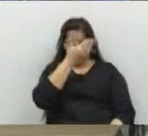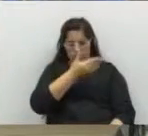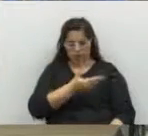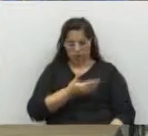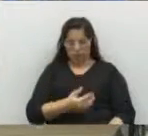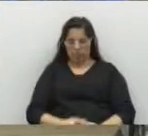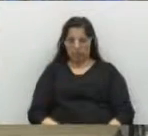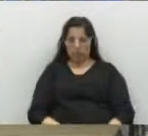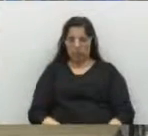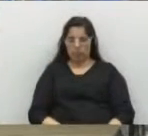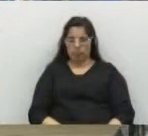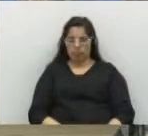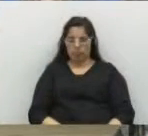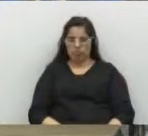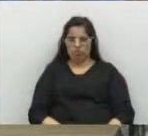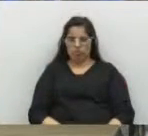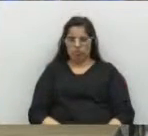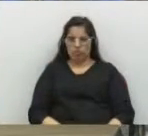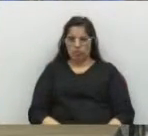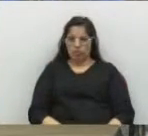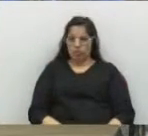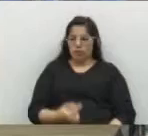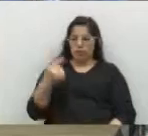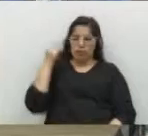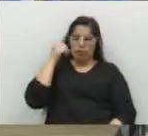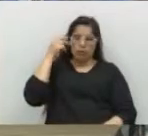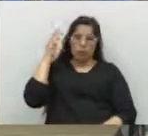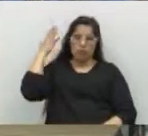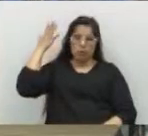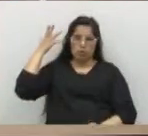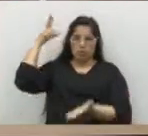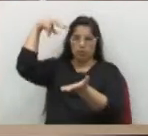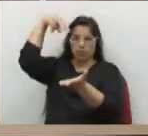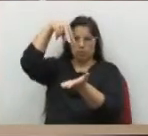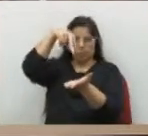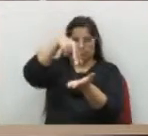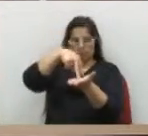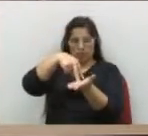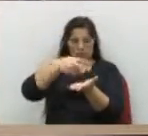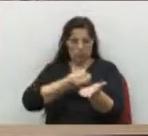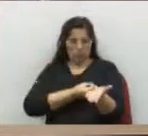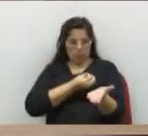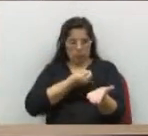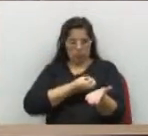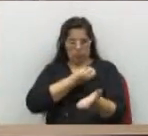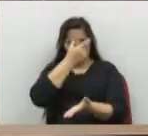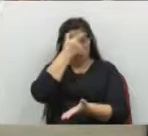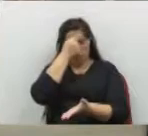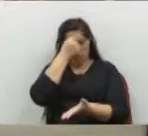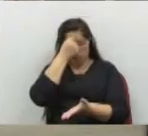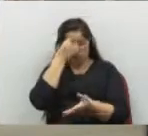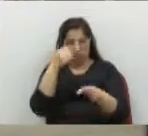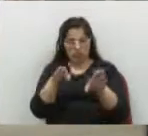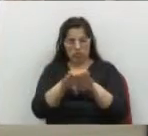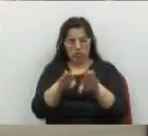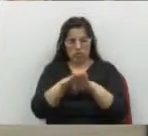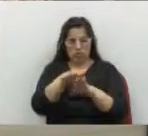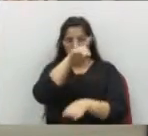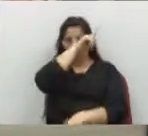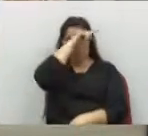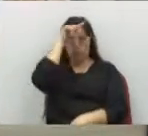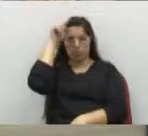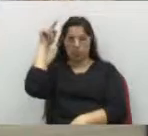Está presente esse expediente. Senhor presidente, aproveitando. Está registrada a presença do Dinho e também da vereadora Mayra